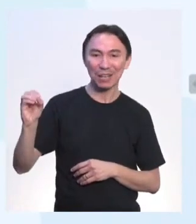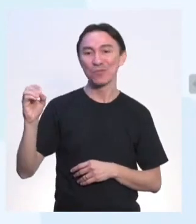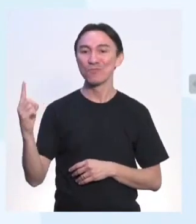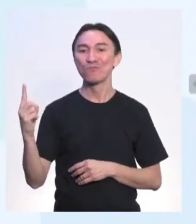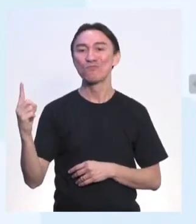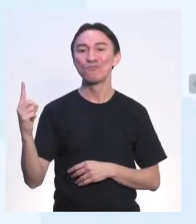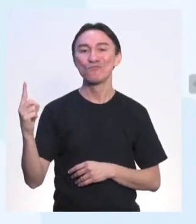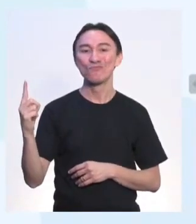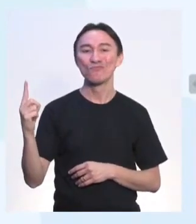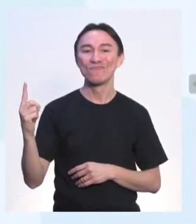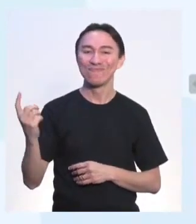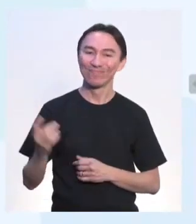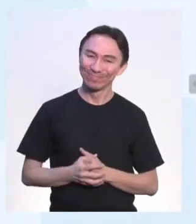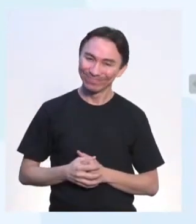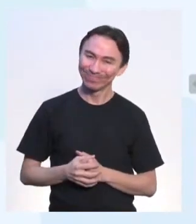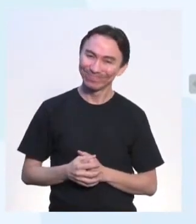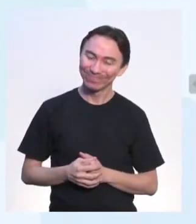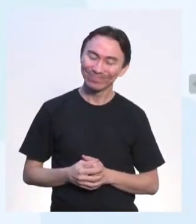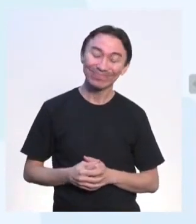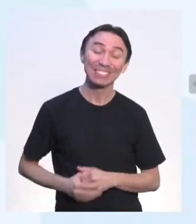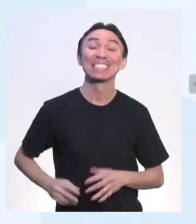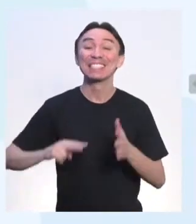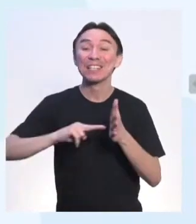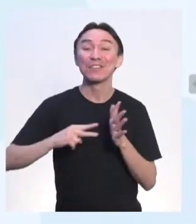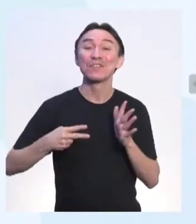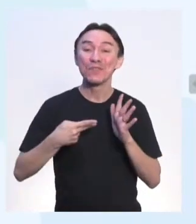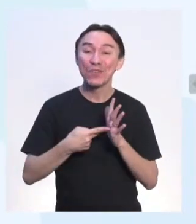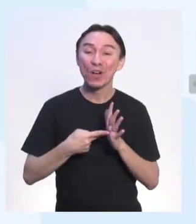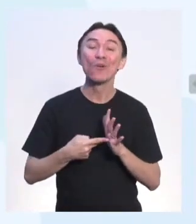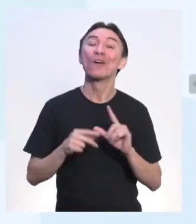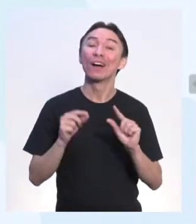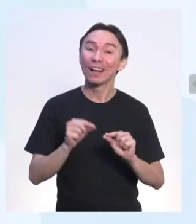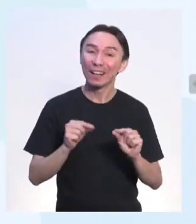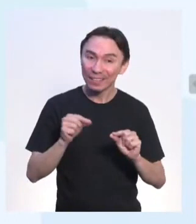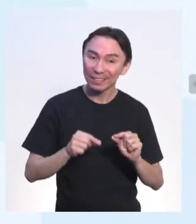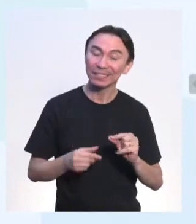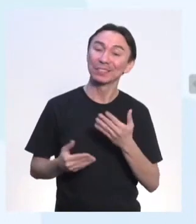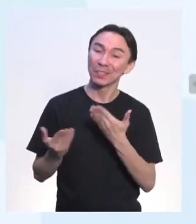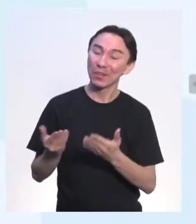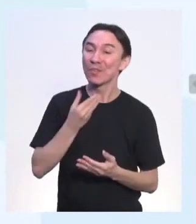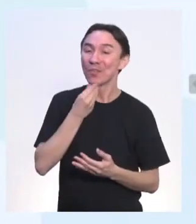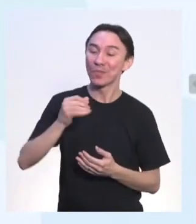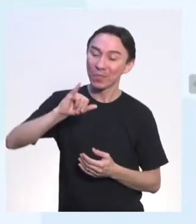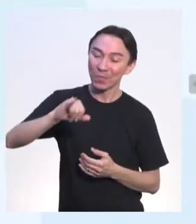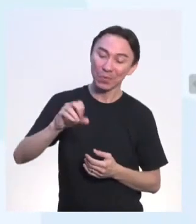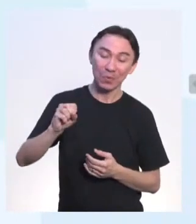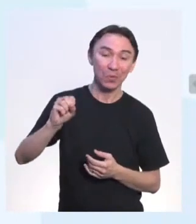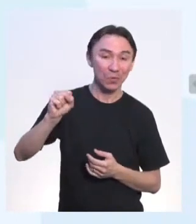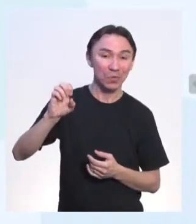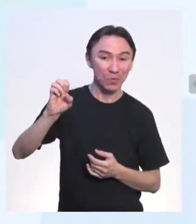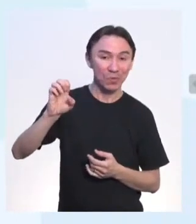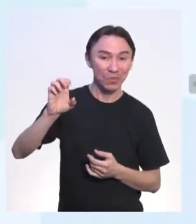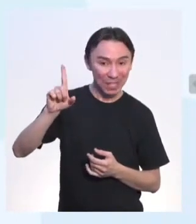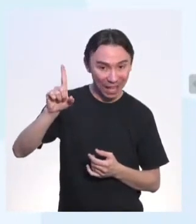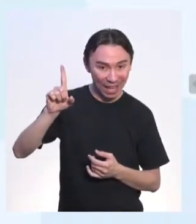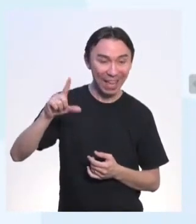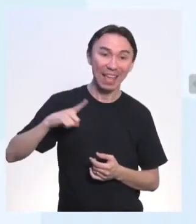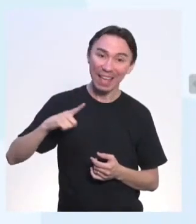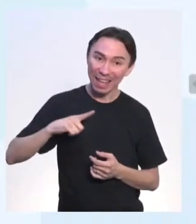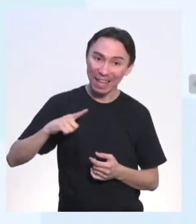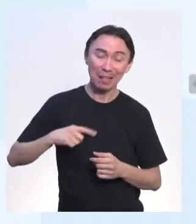0,01. Isso significa que o José tem maior gasto com